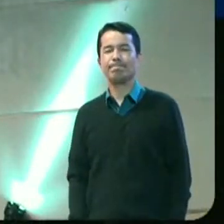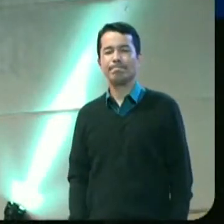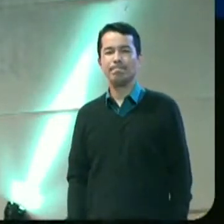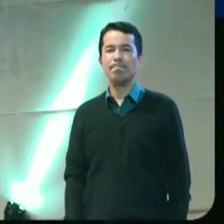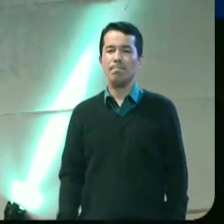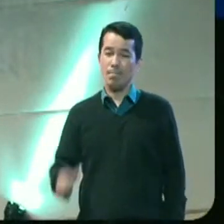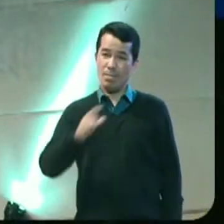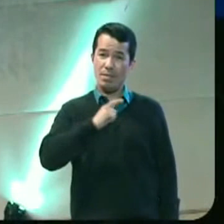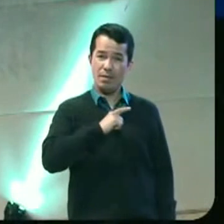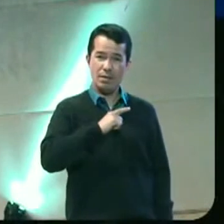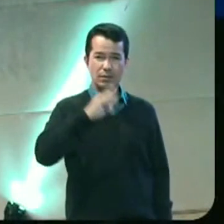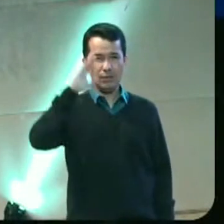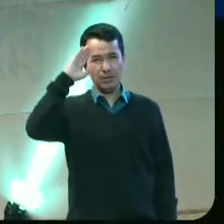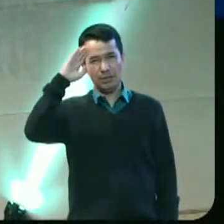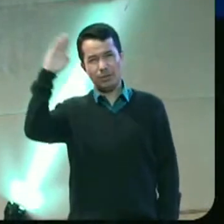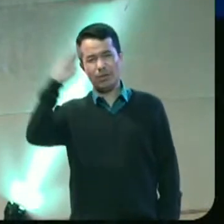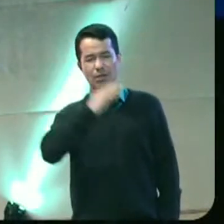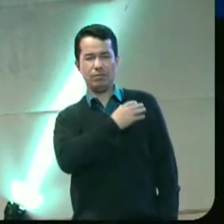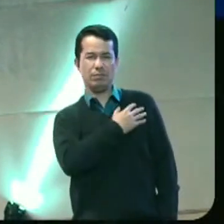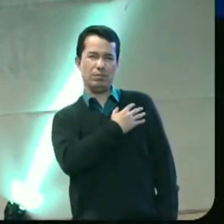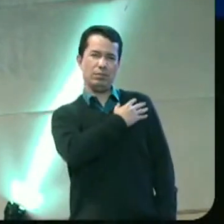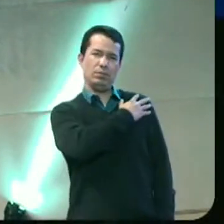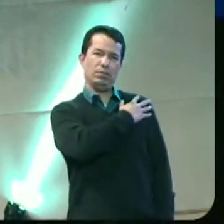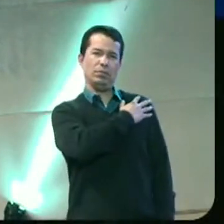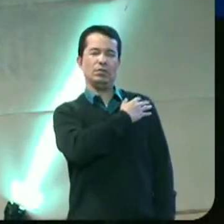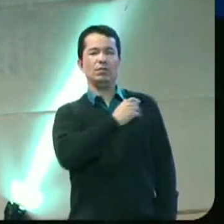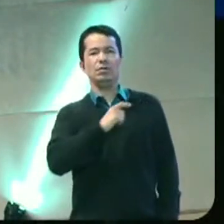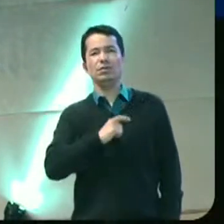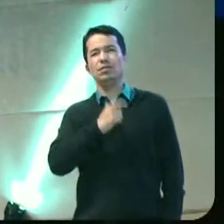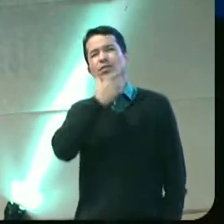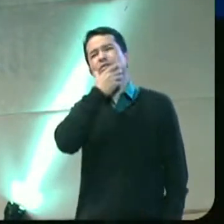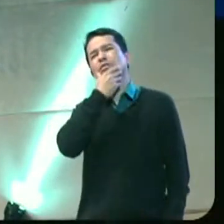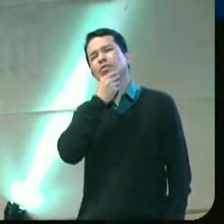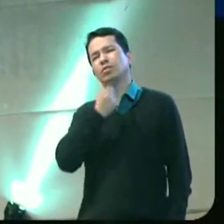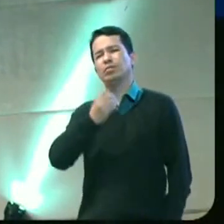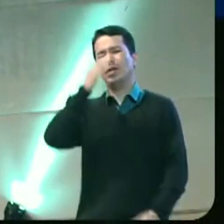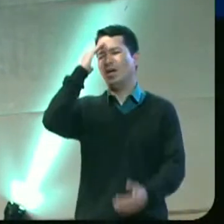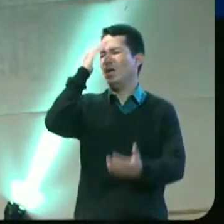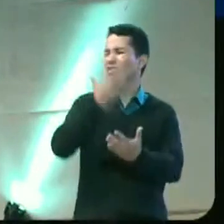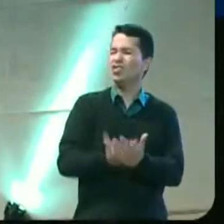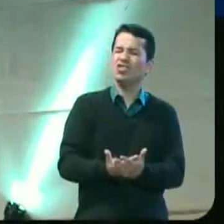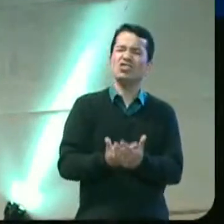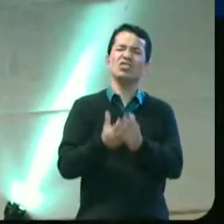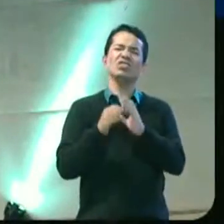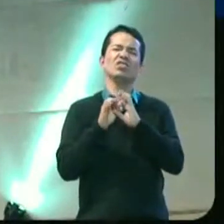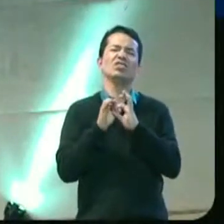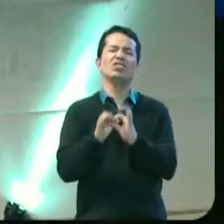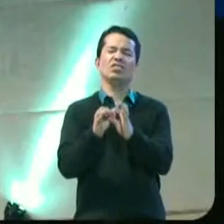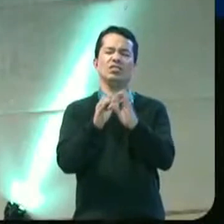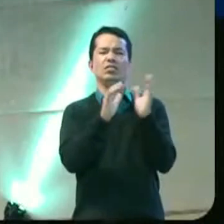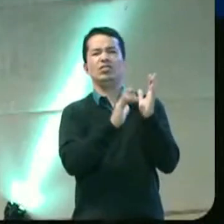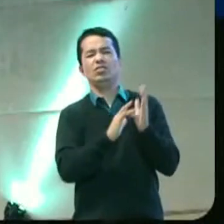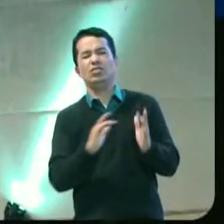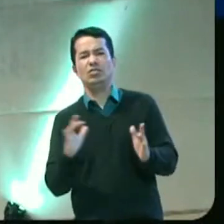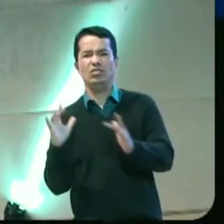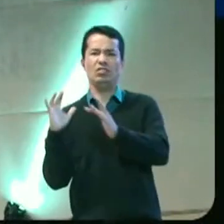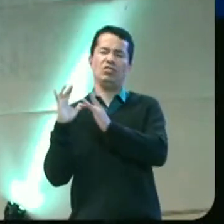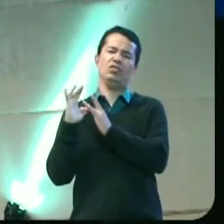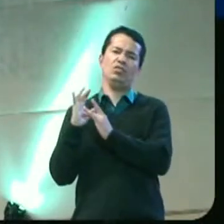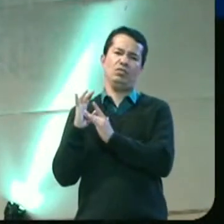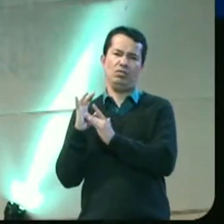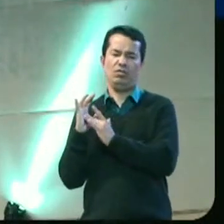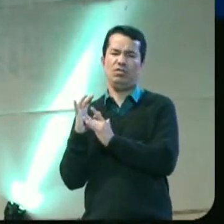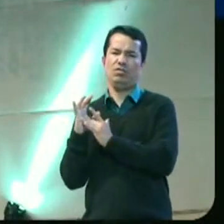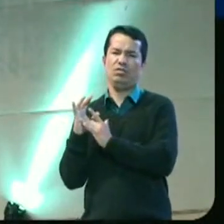Aquele homem teve uma fé que não precisou ver as coisas acontecendo, não precisou ver Jesus